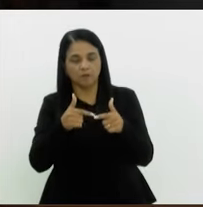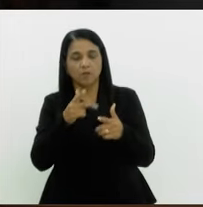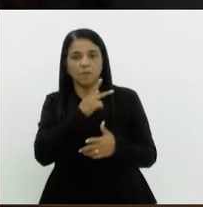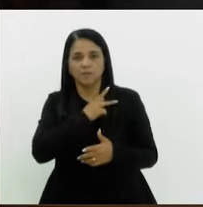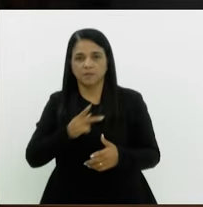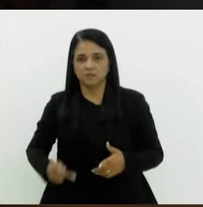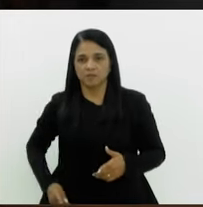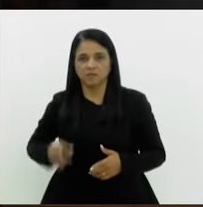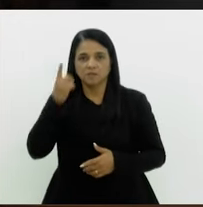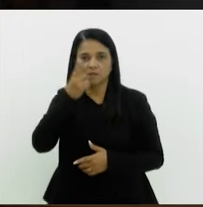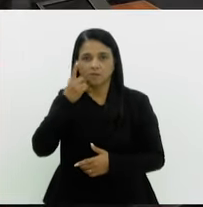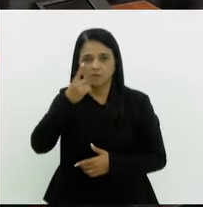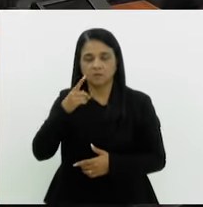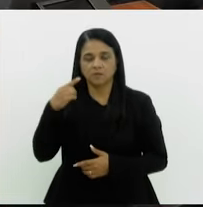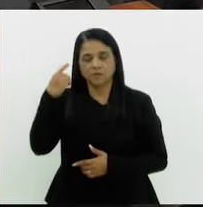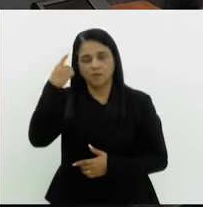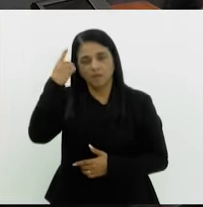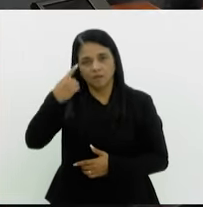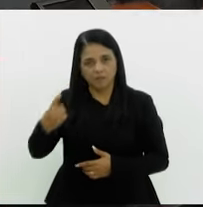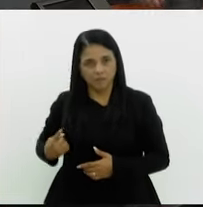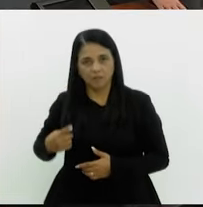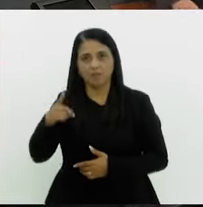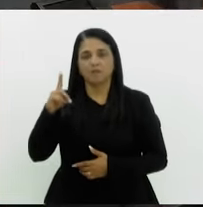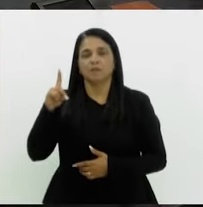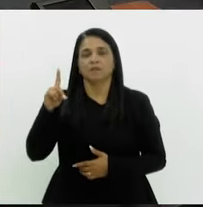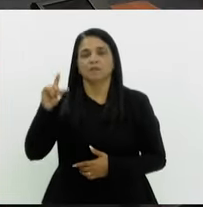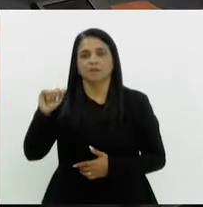presidenta Dani Balbi.